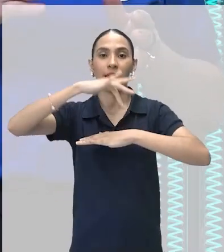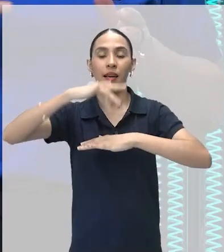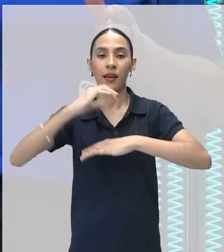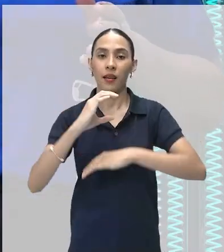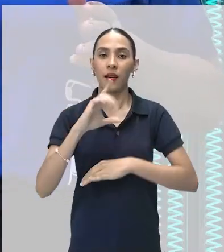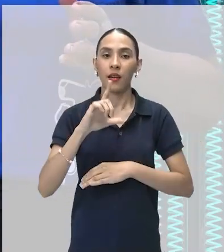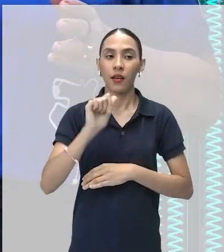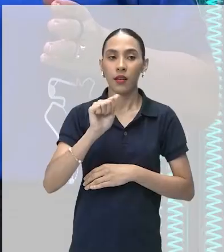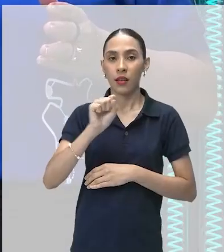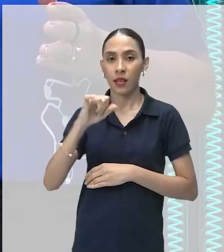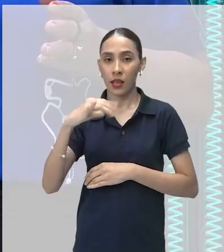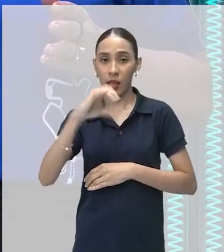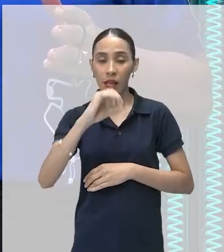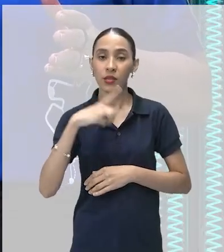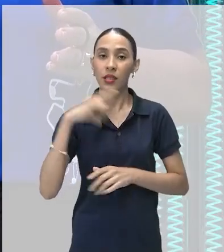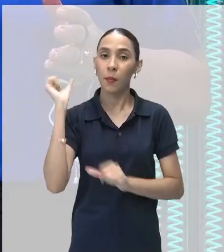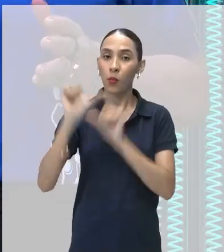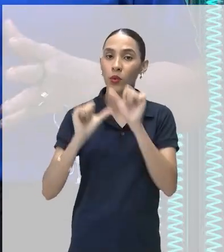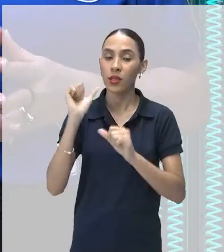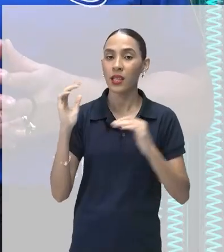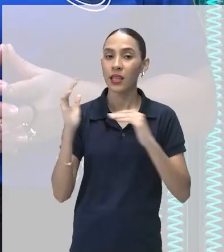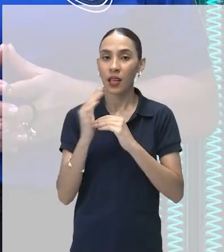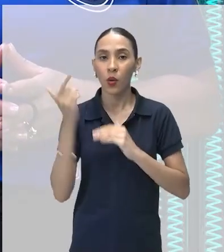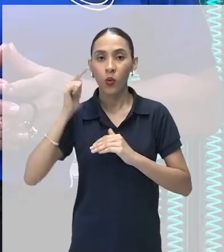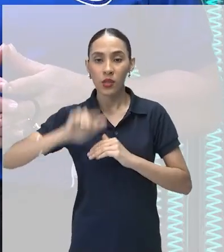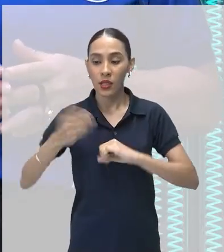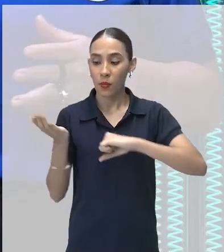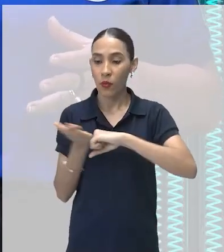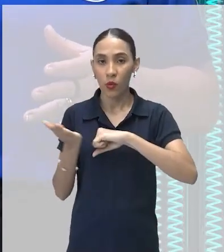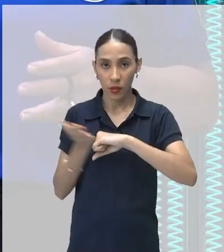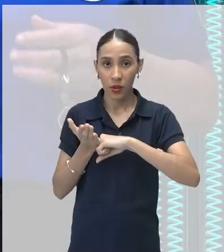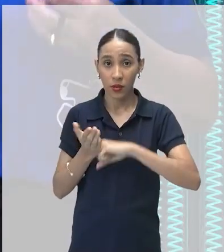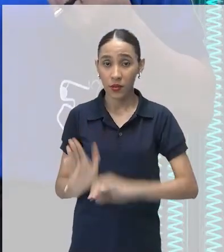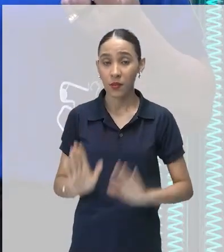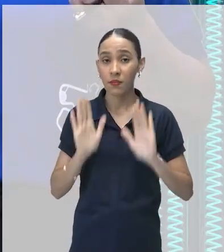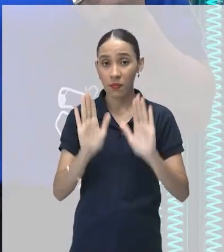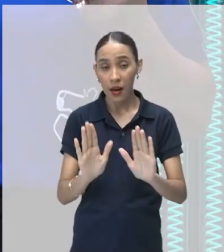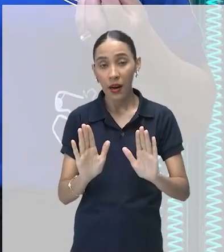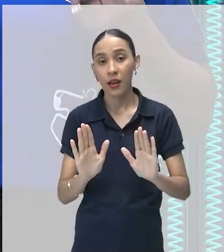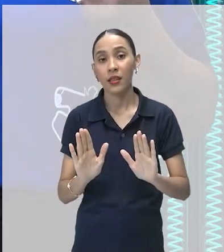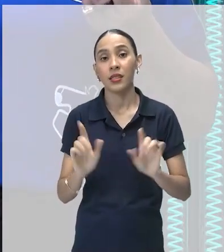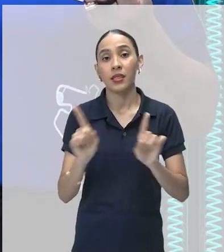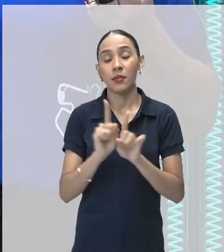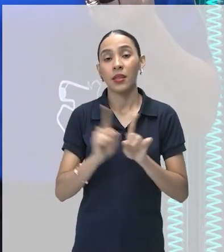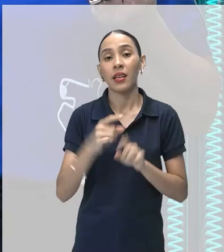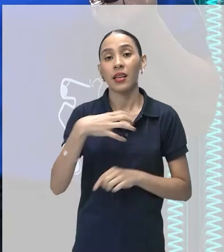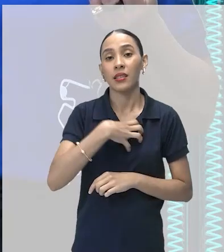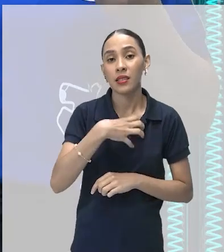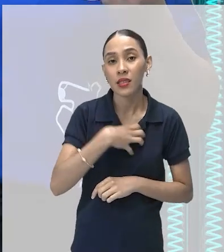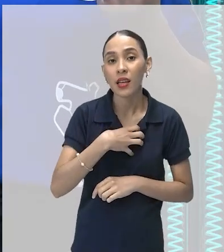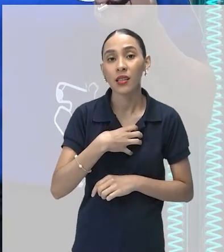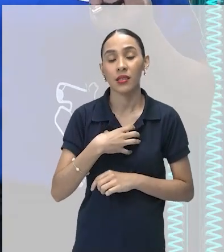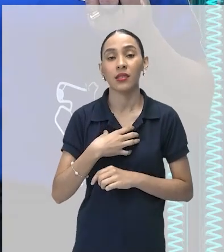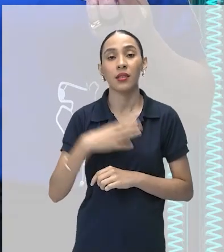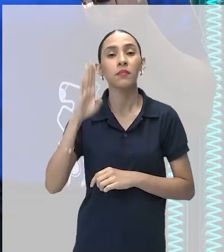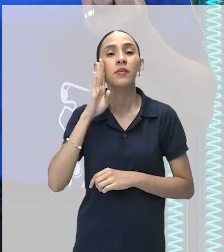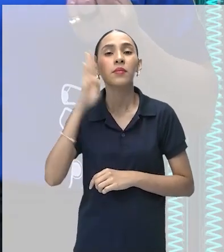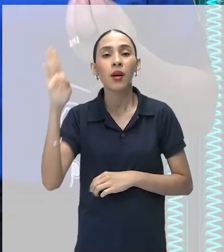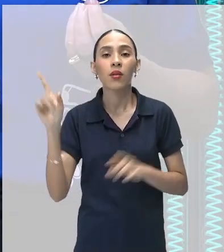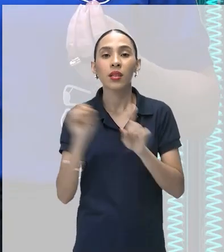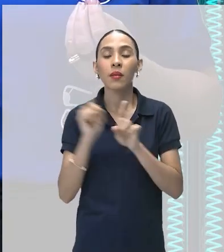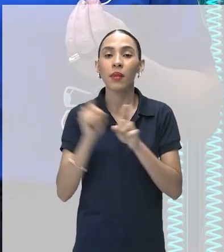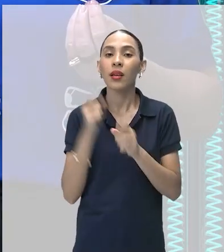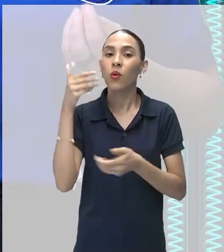que há essa mudança até chegar no balé contemporâneo, mas que a essência, né, dos primórdios